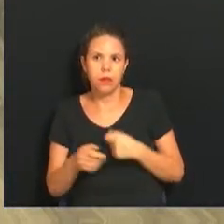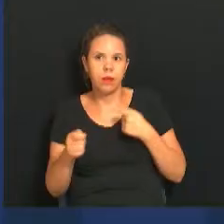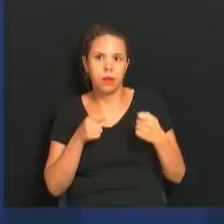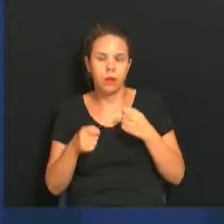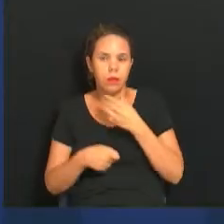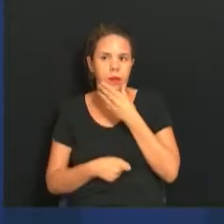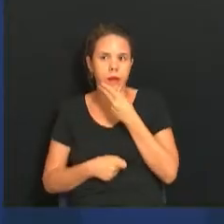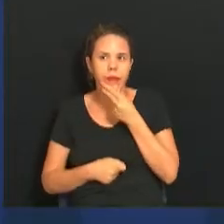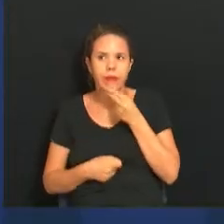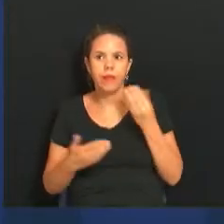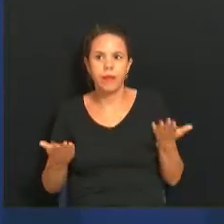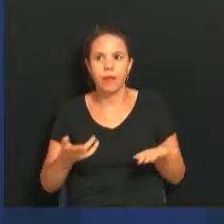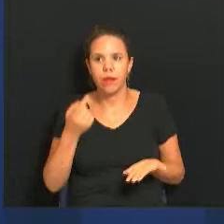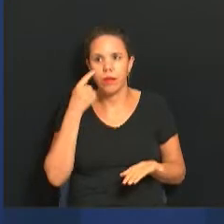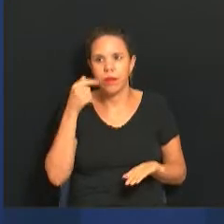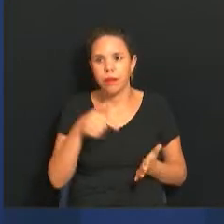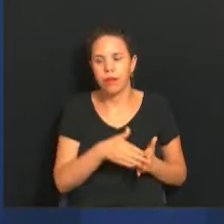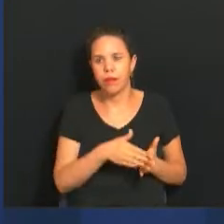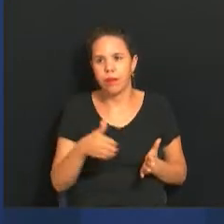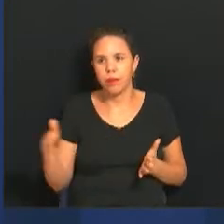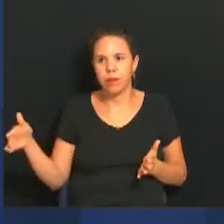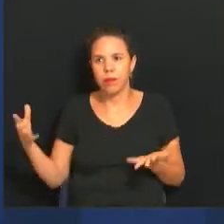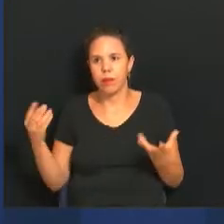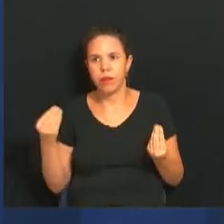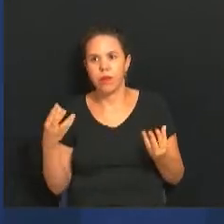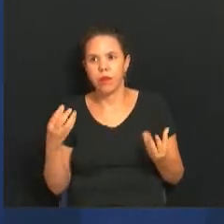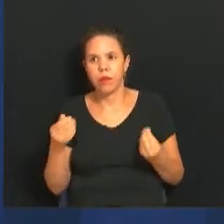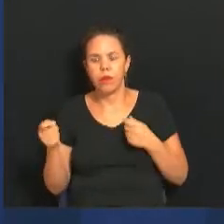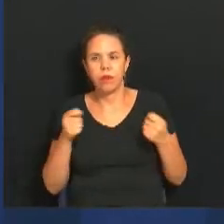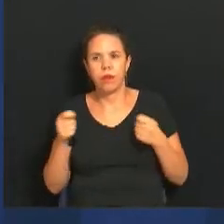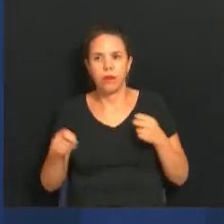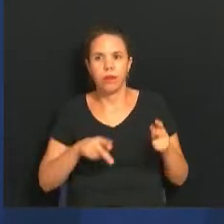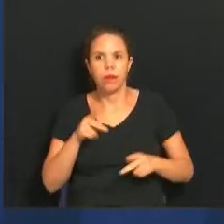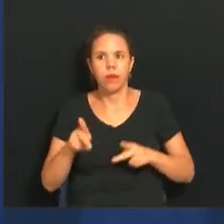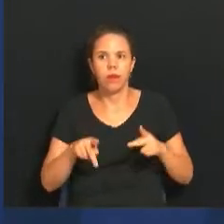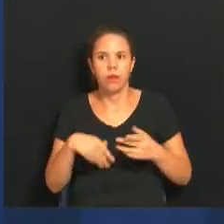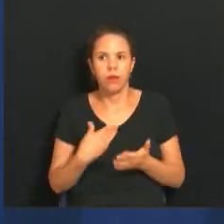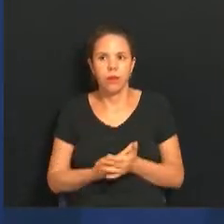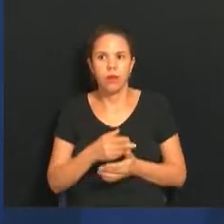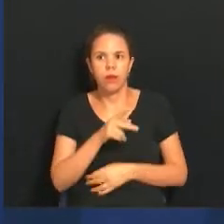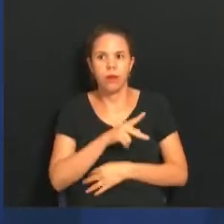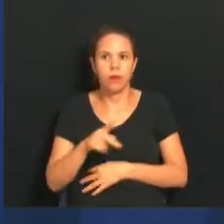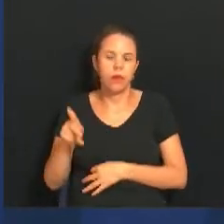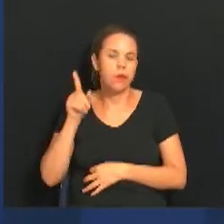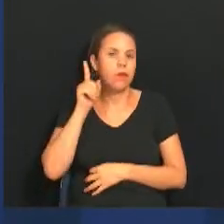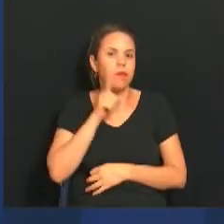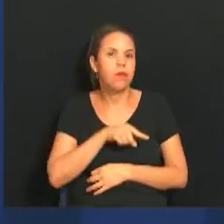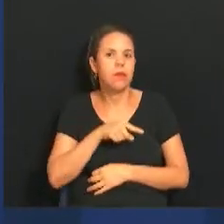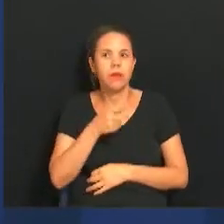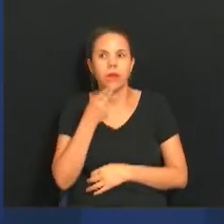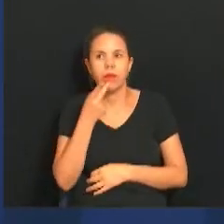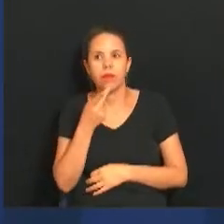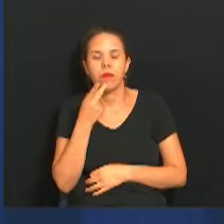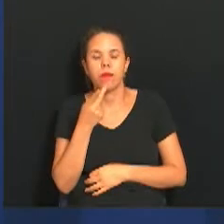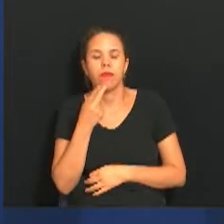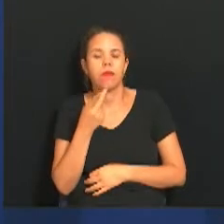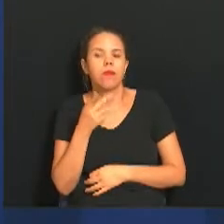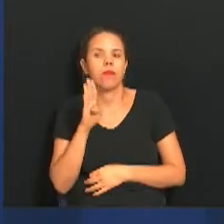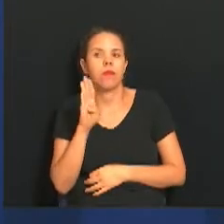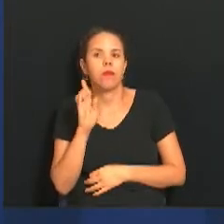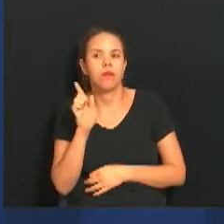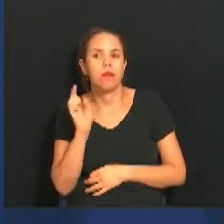E eu já ouvi neste período muitas entrevistas, até do presidente dos Estados Unidos, o Joe Biden, no